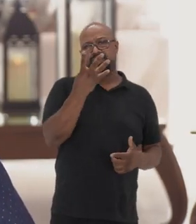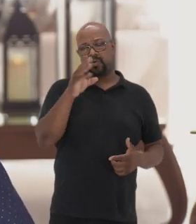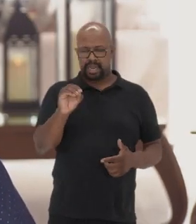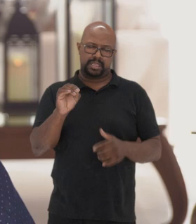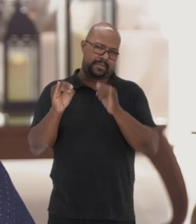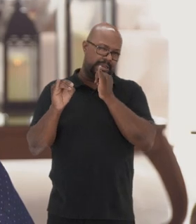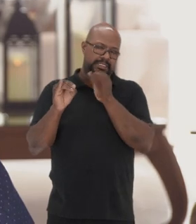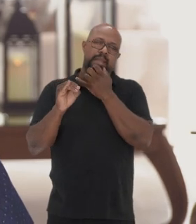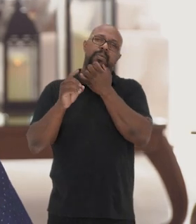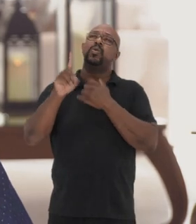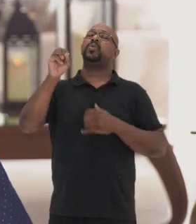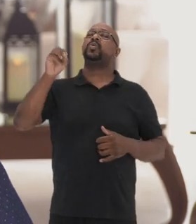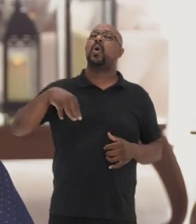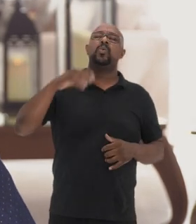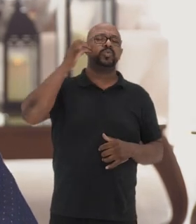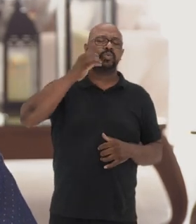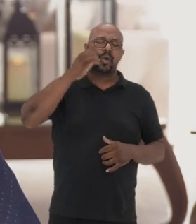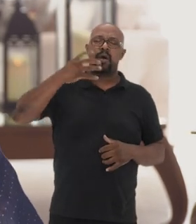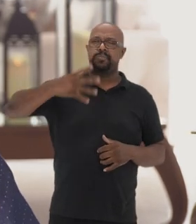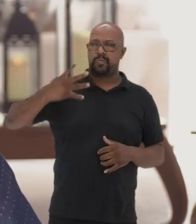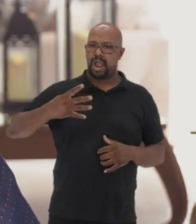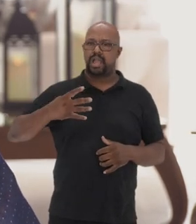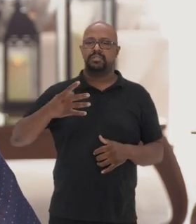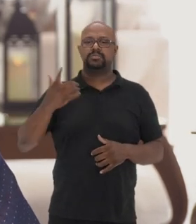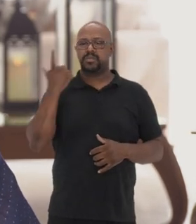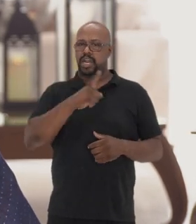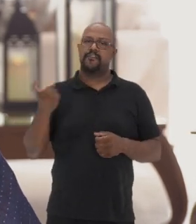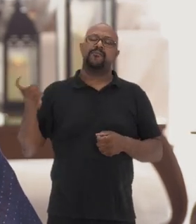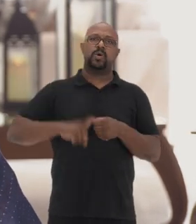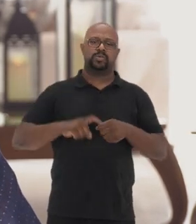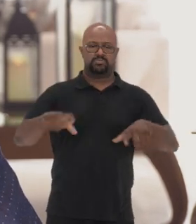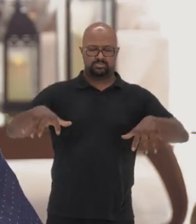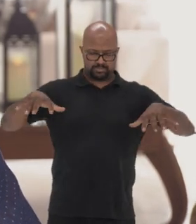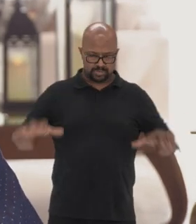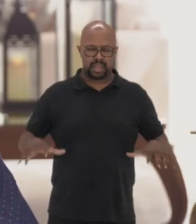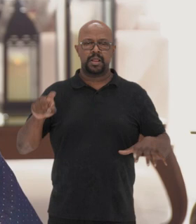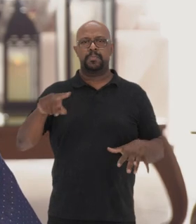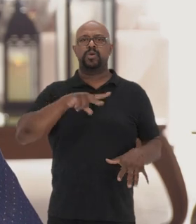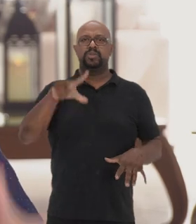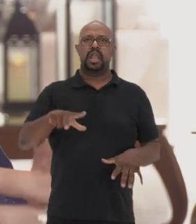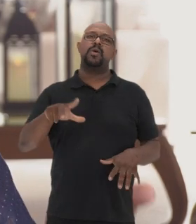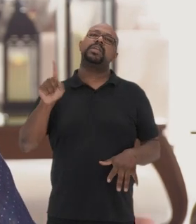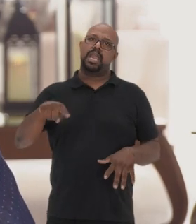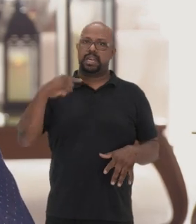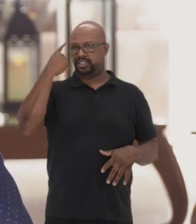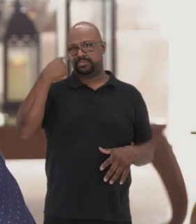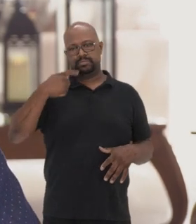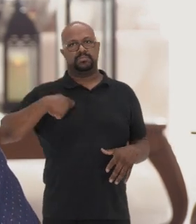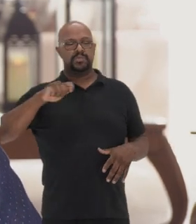Por exemplo quando Dom João quarto recuperou O Trono de Portugal que estava nas mãos da Espanha desde